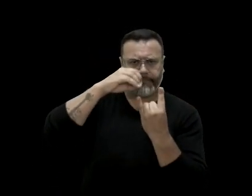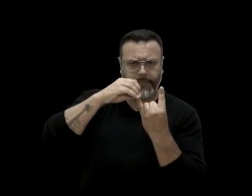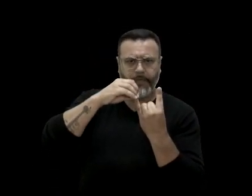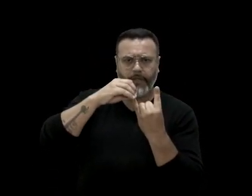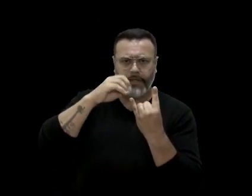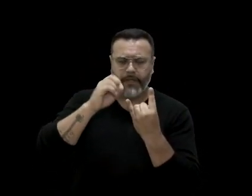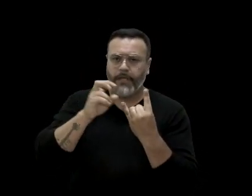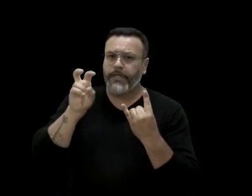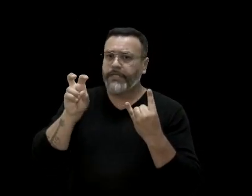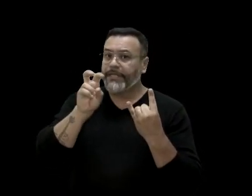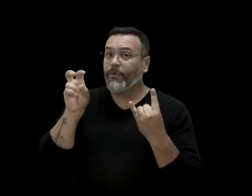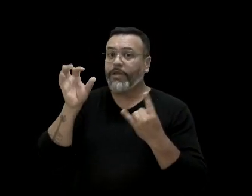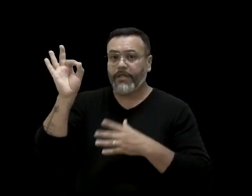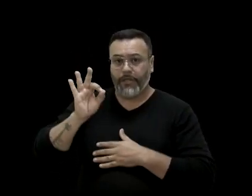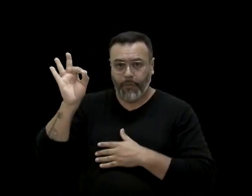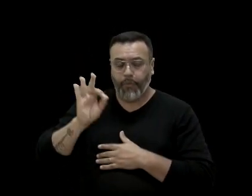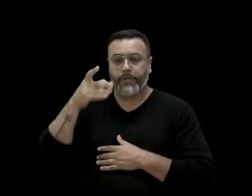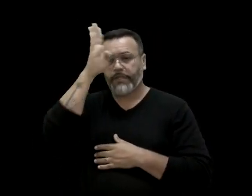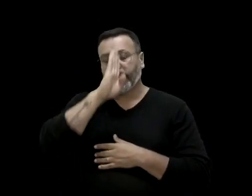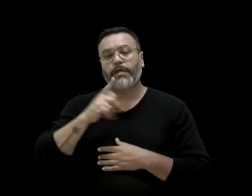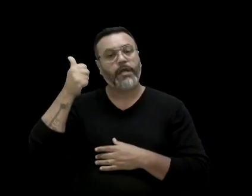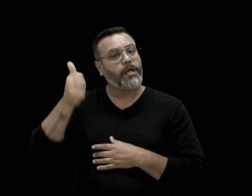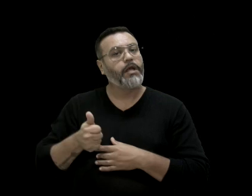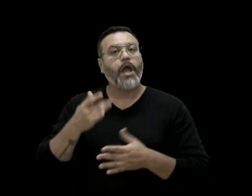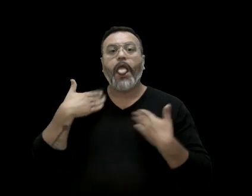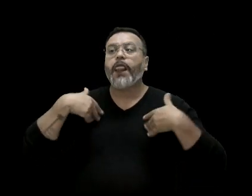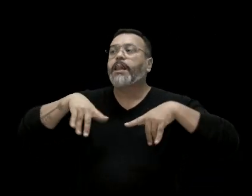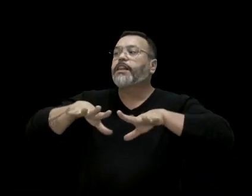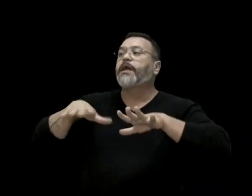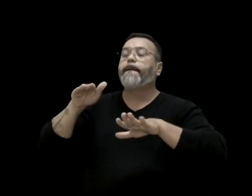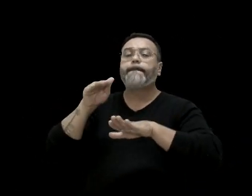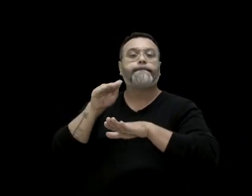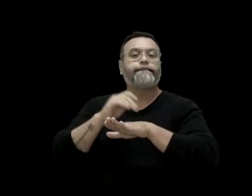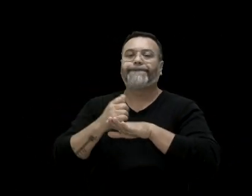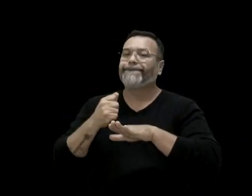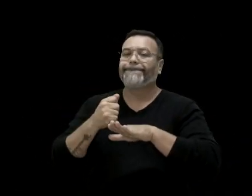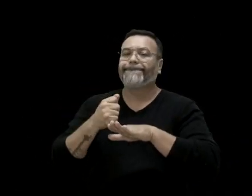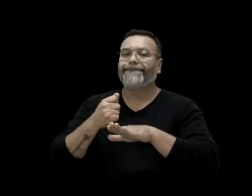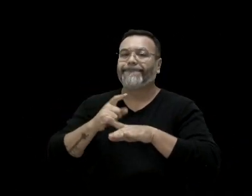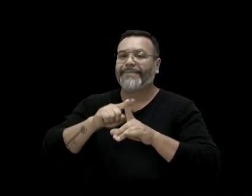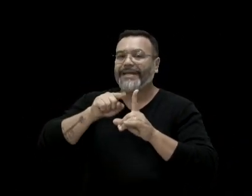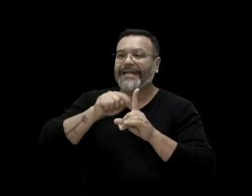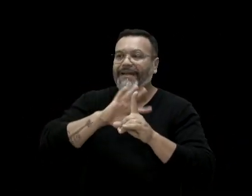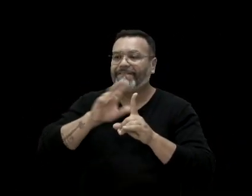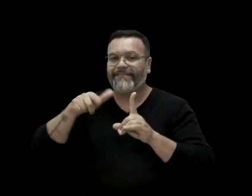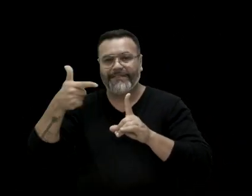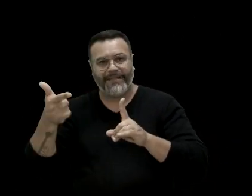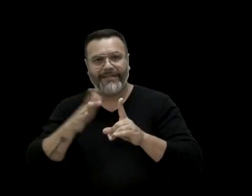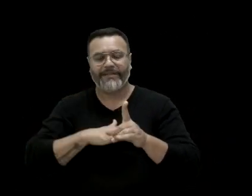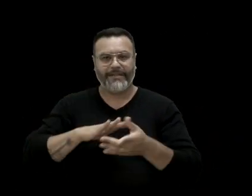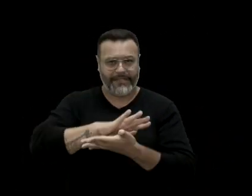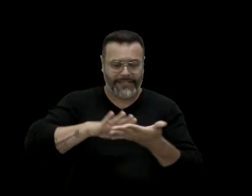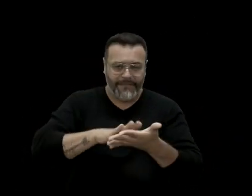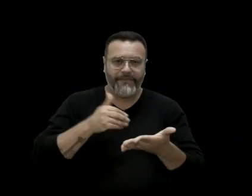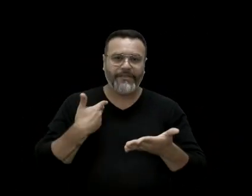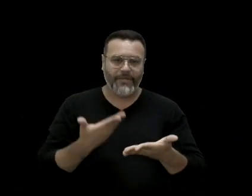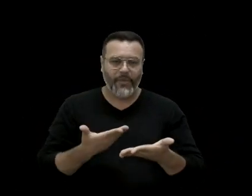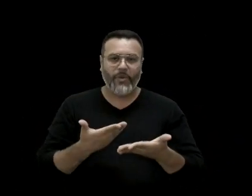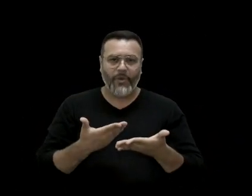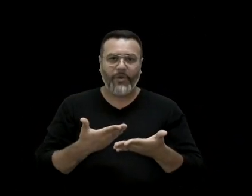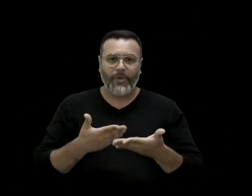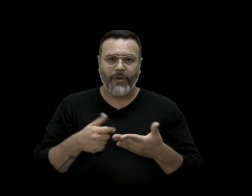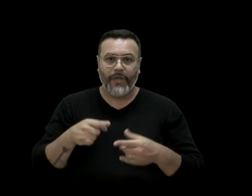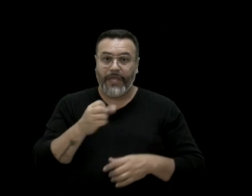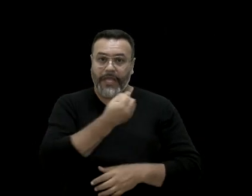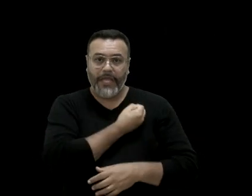das brasileiras com filhos não planejaram engravidar. O número encontrado no nosso país é mais